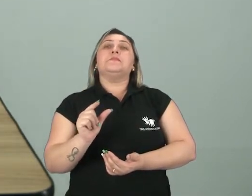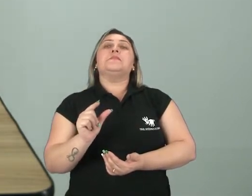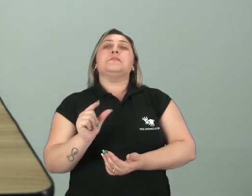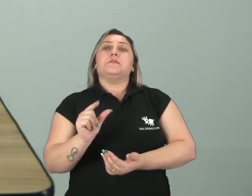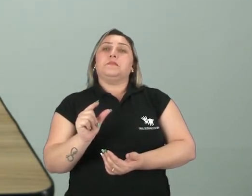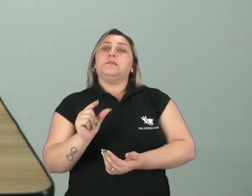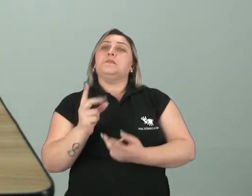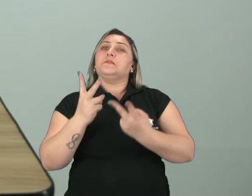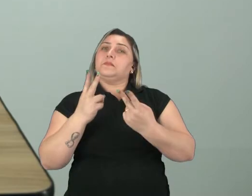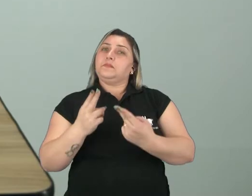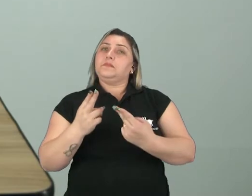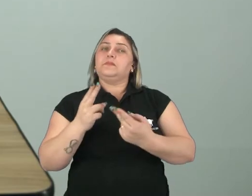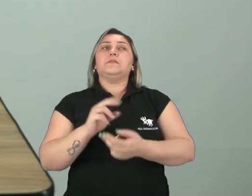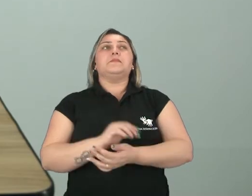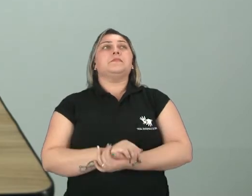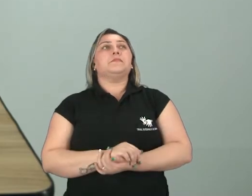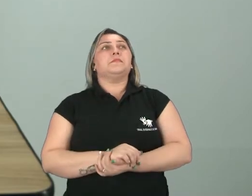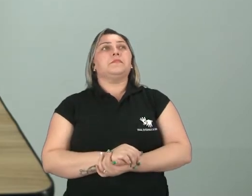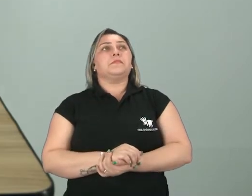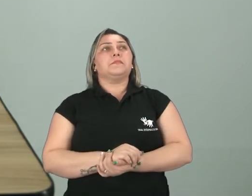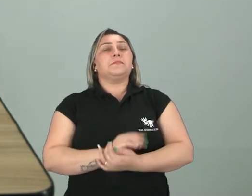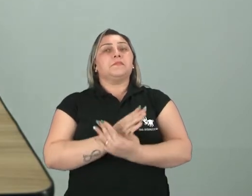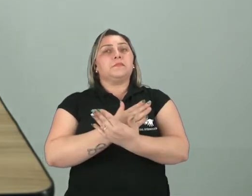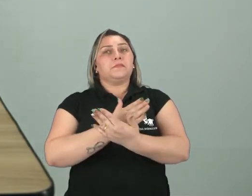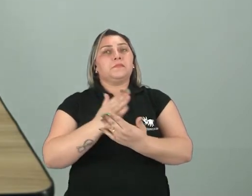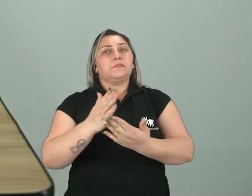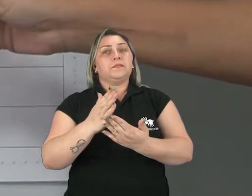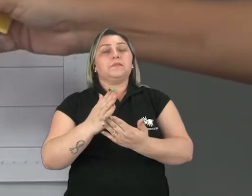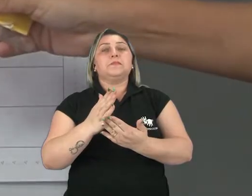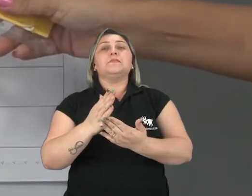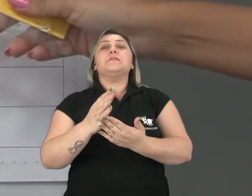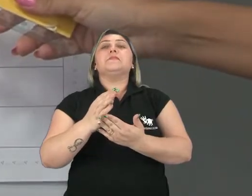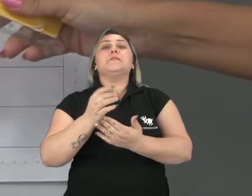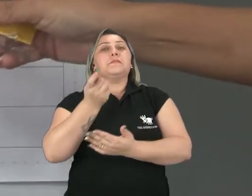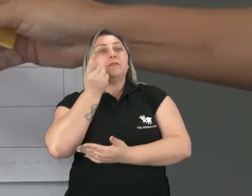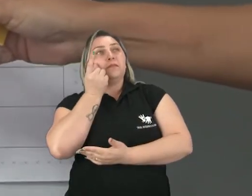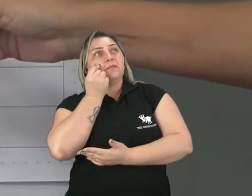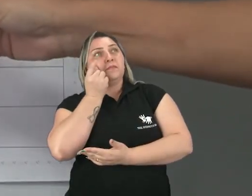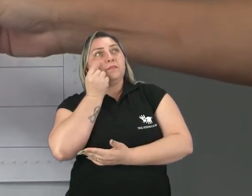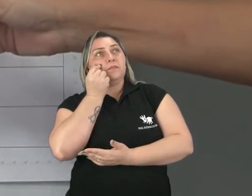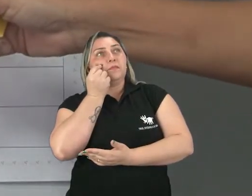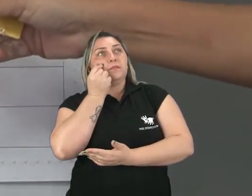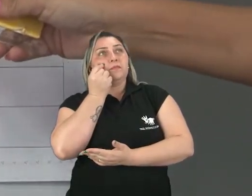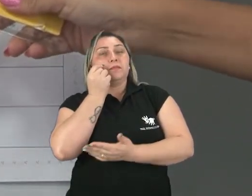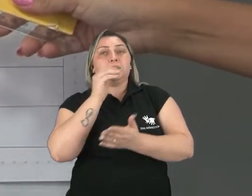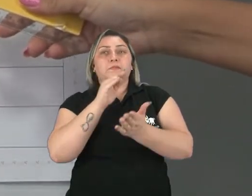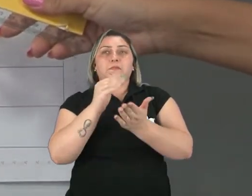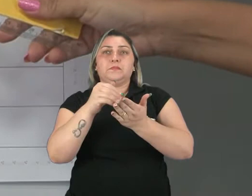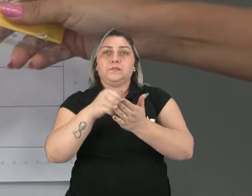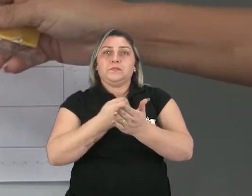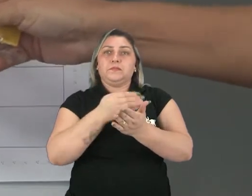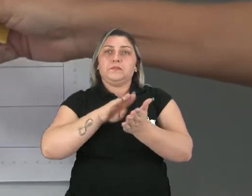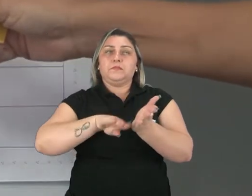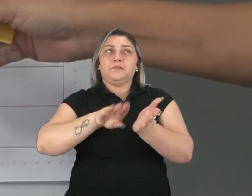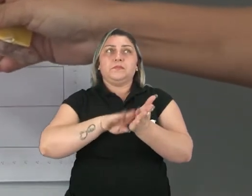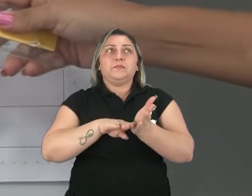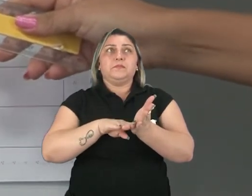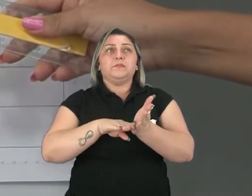iniciais iguais a o maracujá mamão